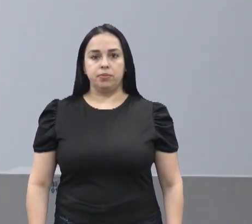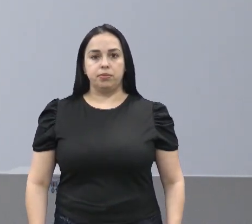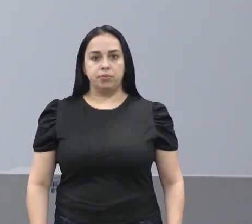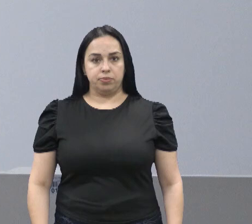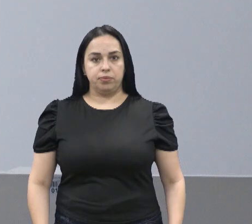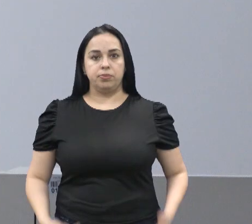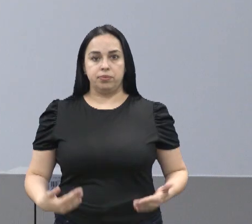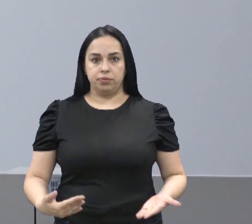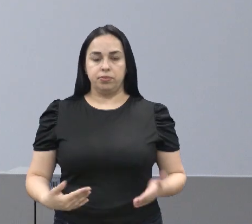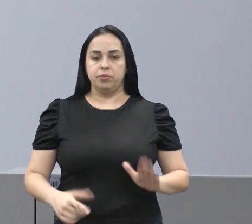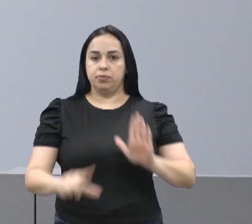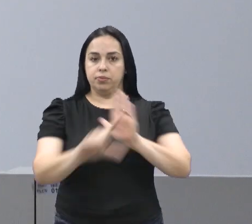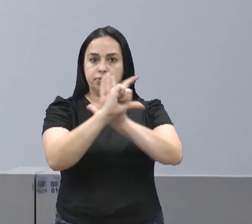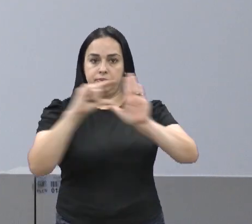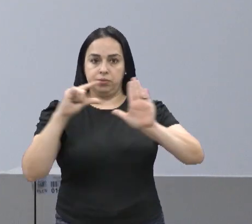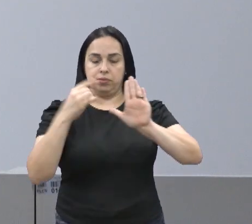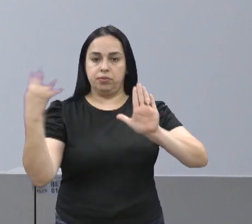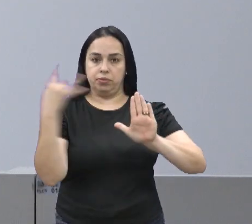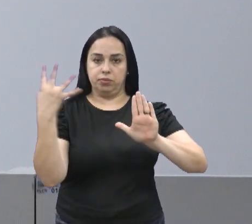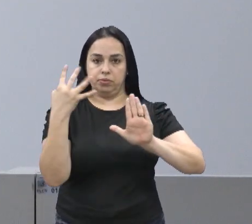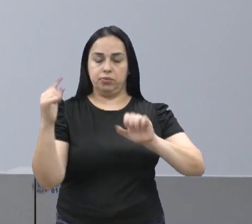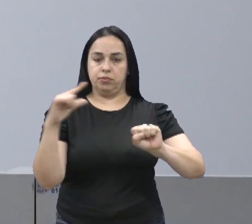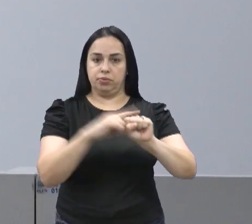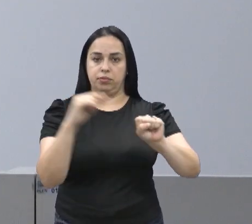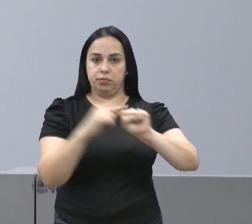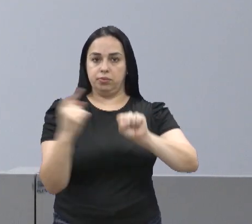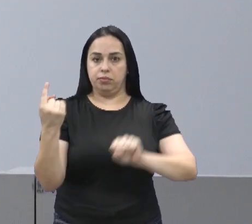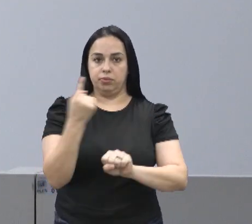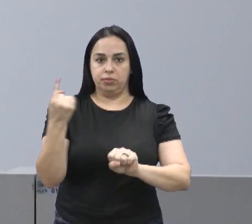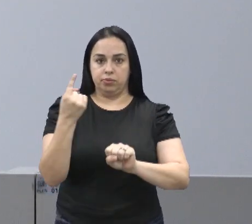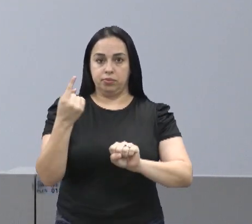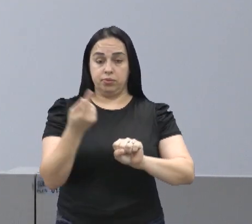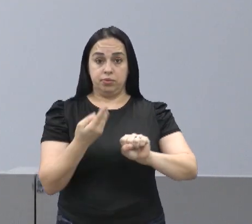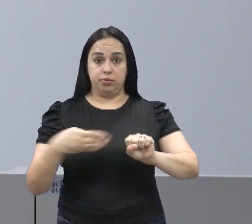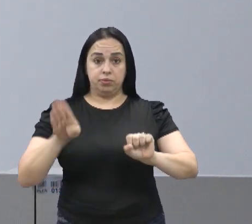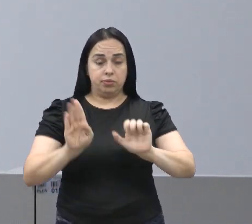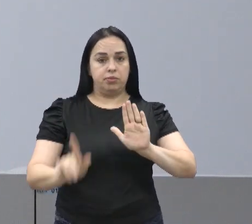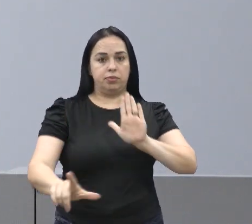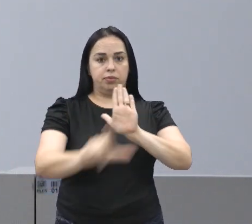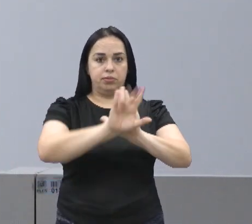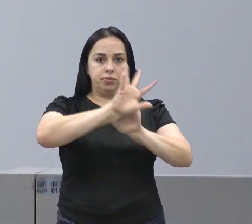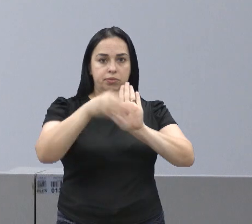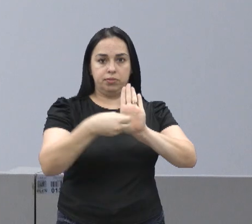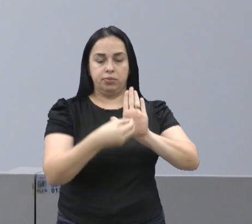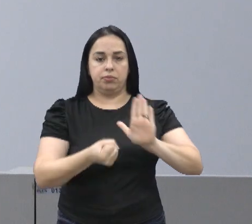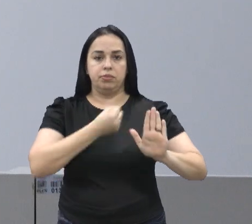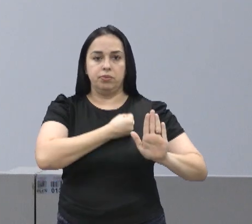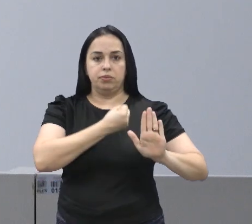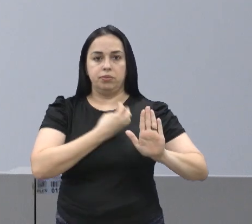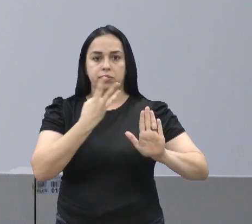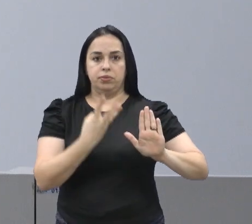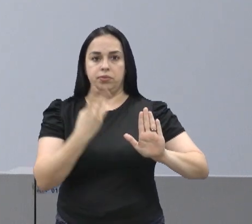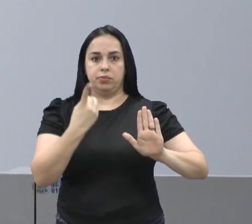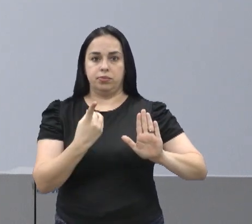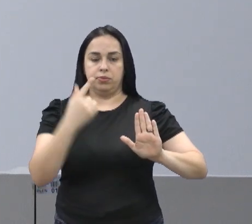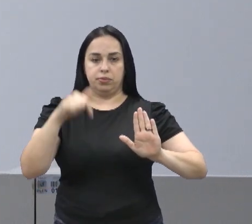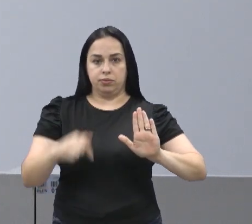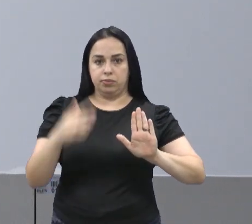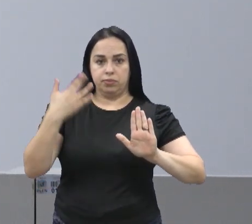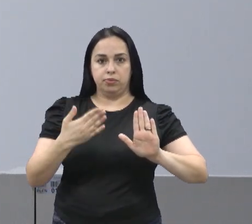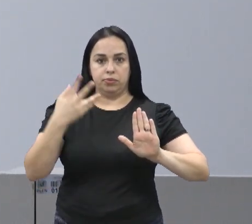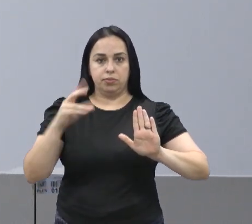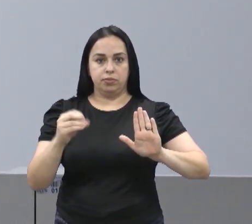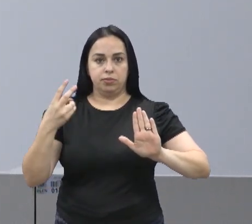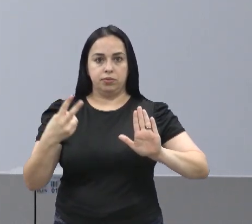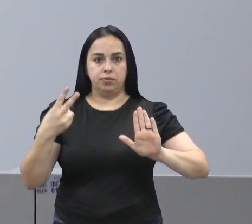Revoga o parágrafo 4º do artigo 1º-B da Lei Complementar número 317, de